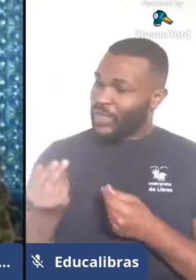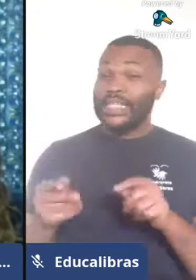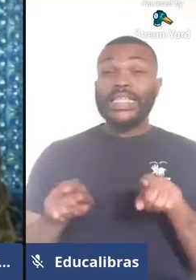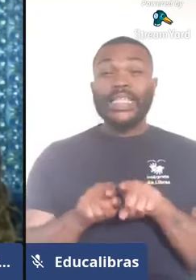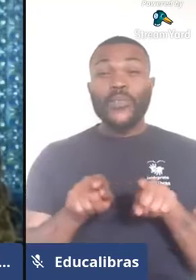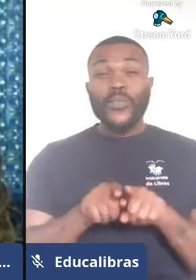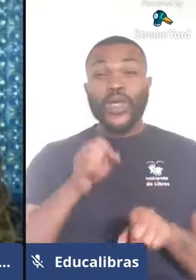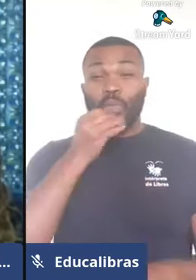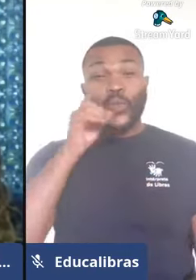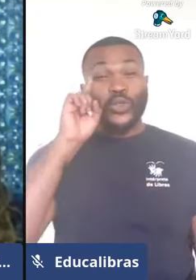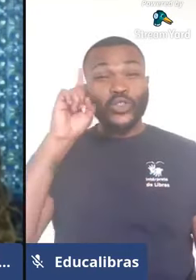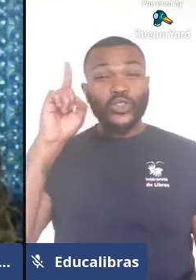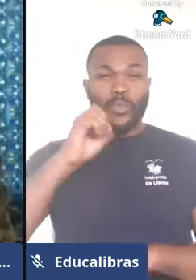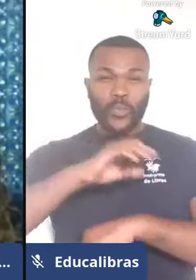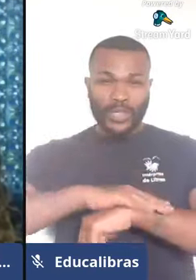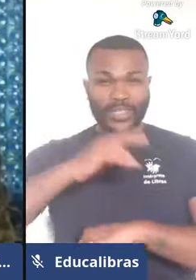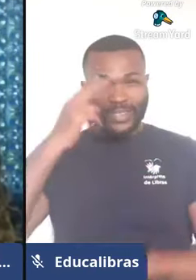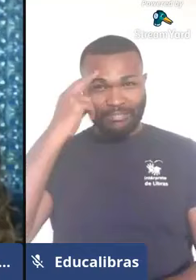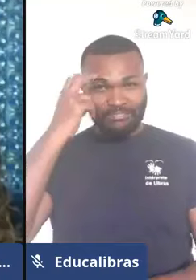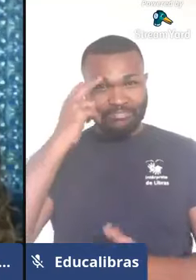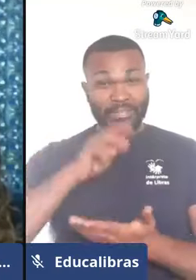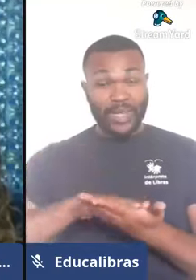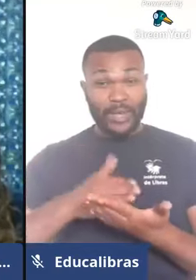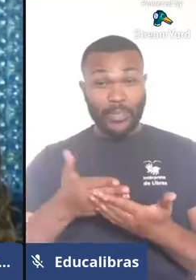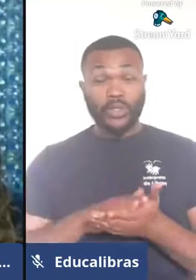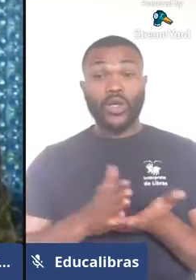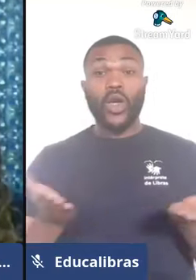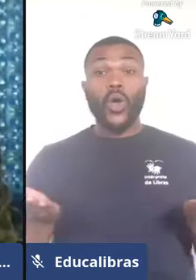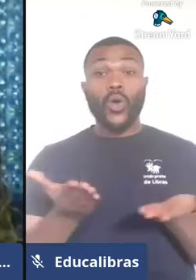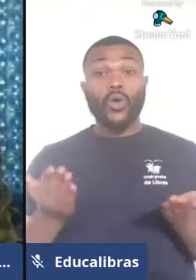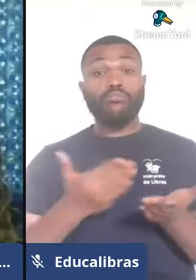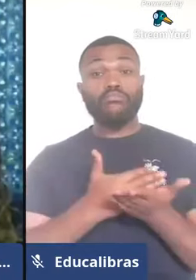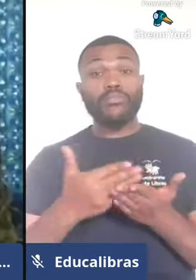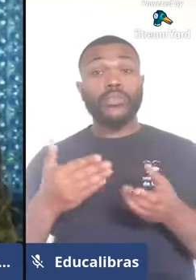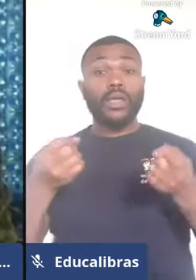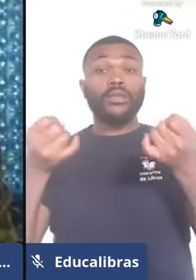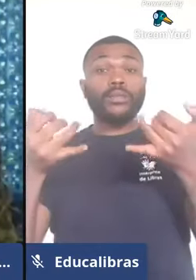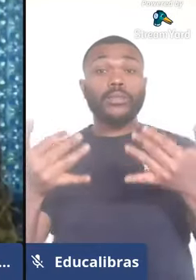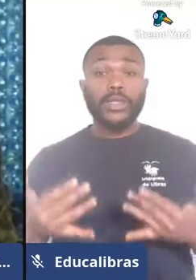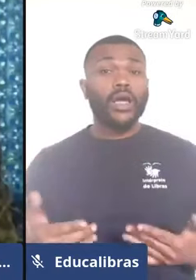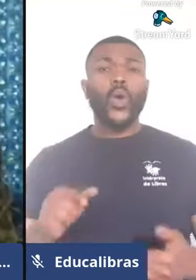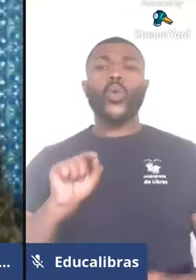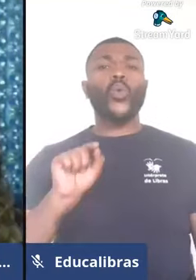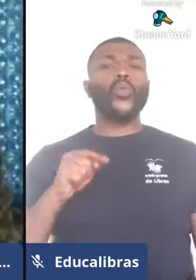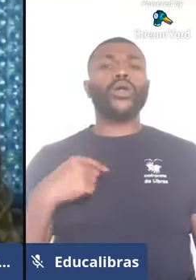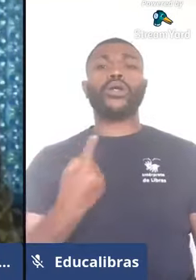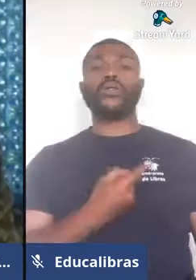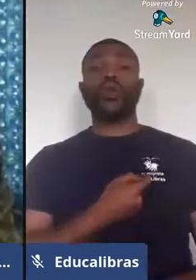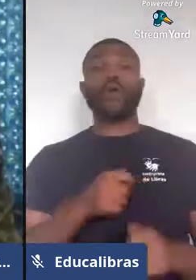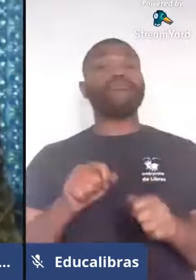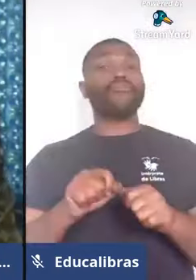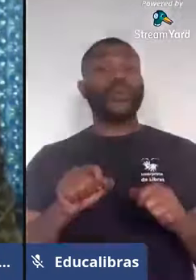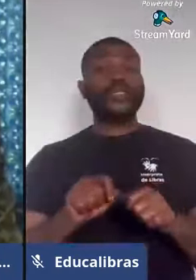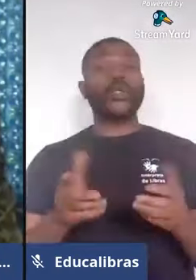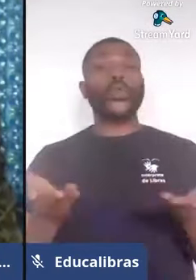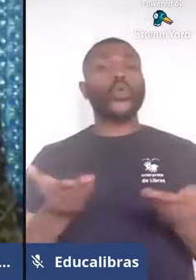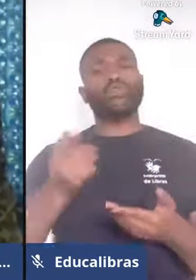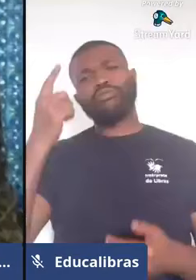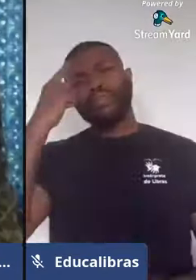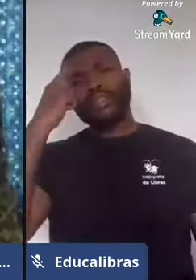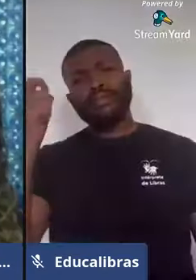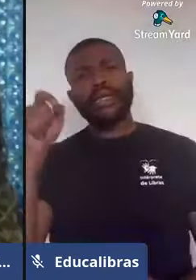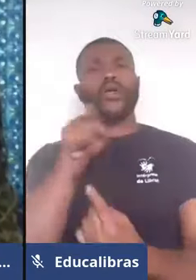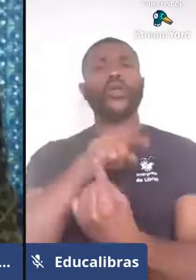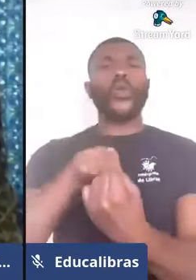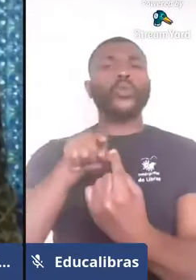boa tarde. Eu vou dar uma introdução do que nós estamos fazendo aqui, qual a ideia, o interesse,